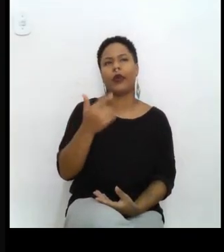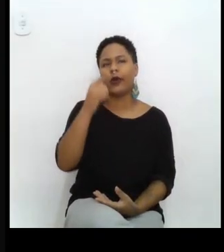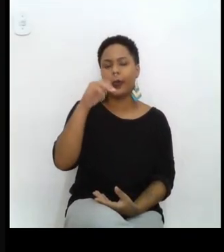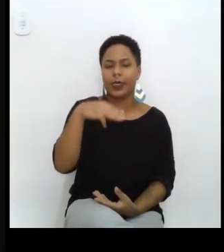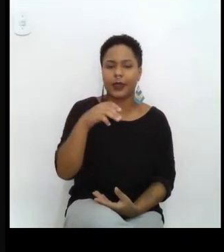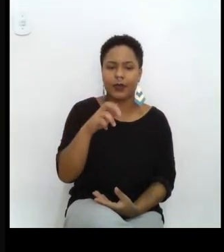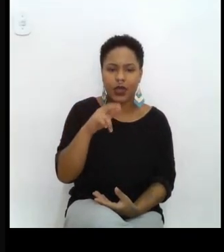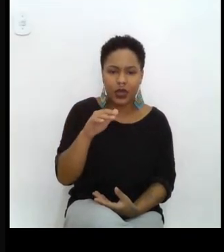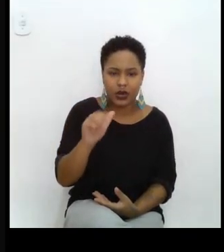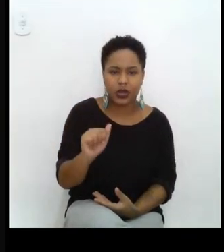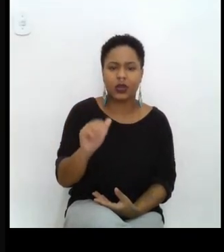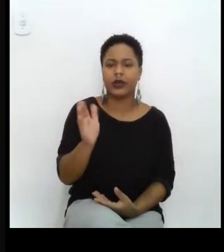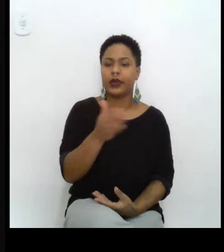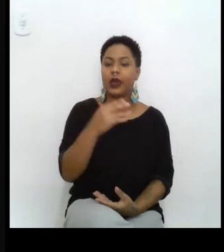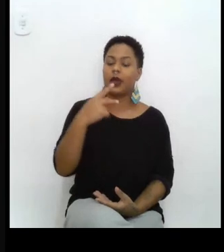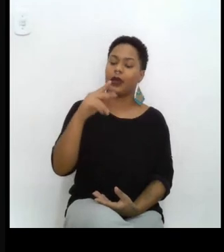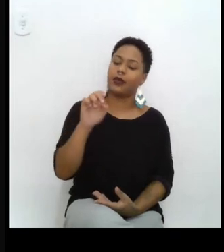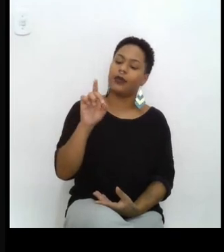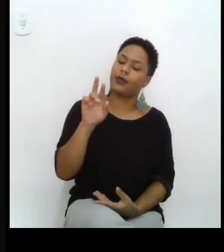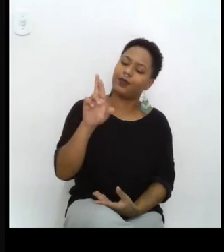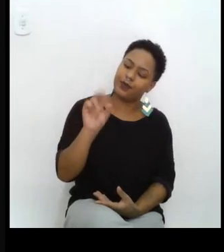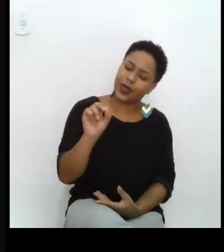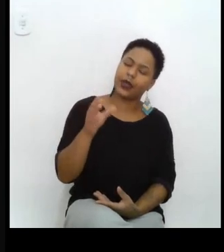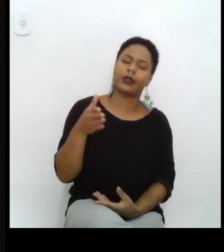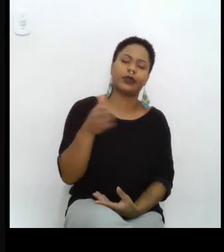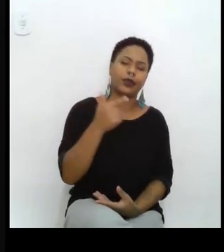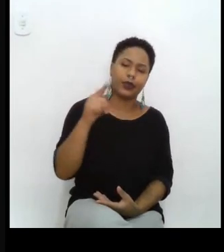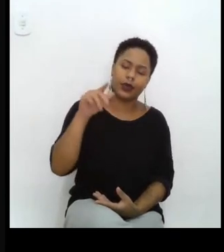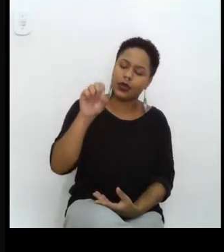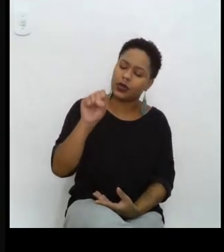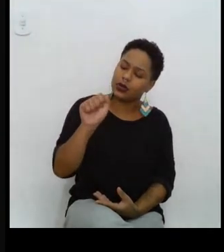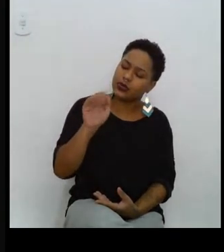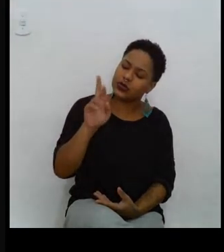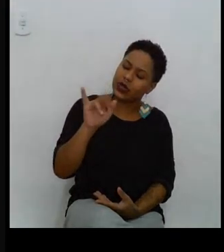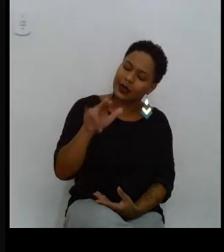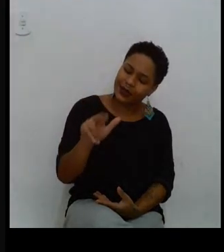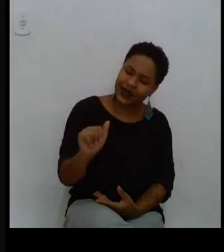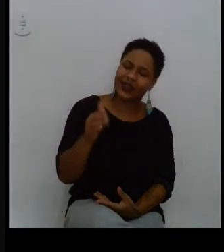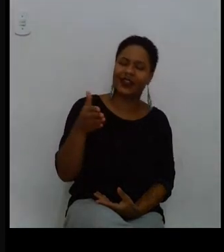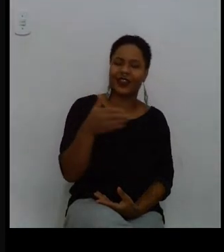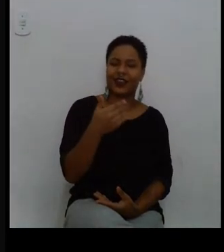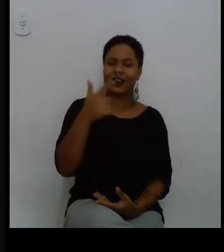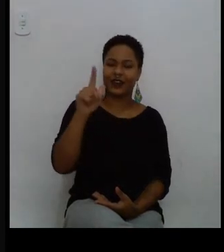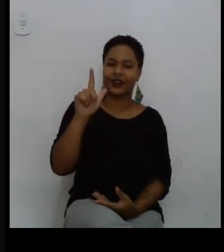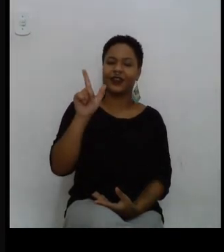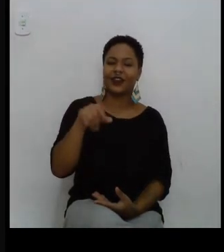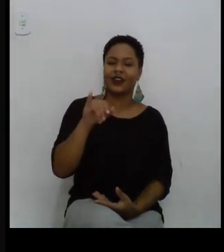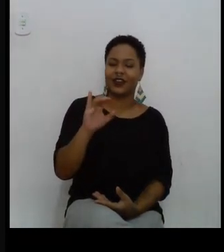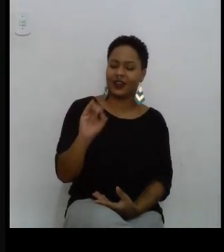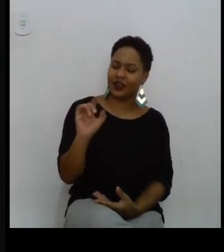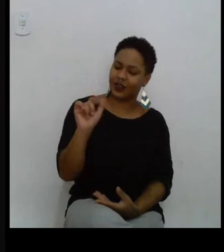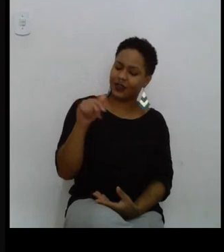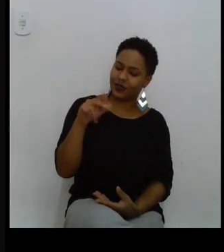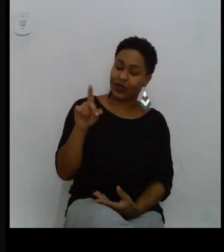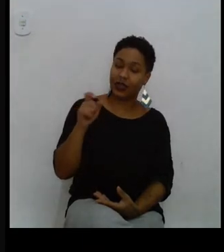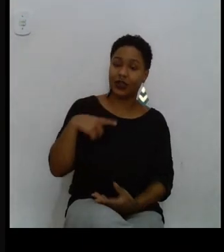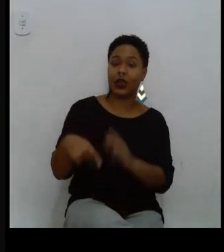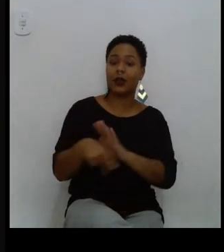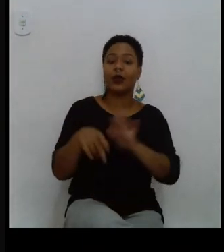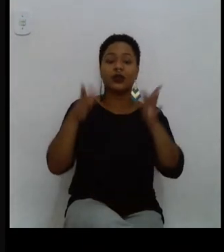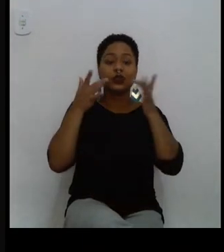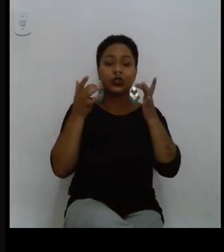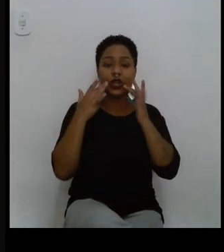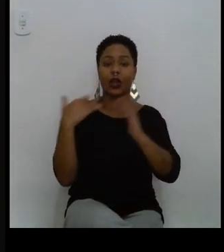eu acho importante falar esses nomes peço desculpas coisa tradução que foi uma peça desenvolvida por esse grupo de